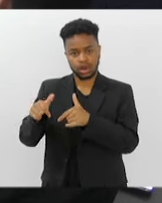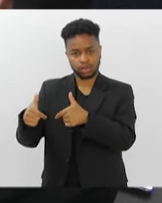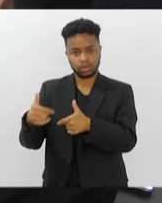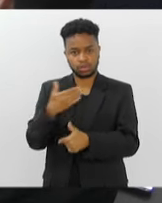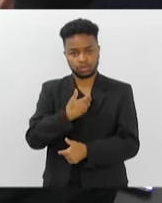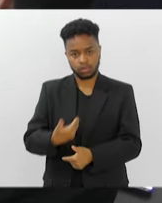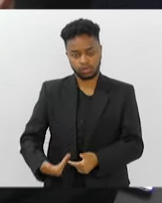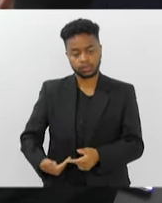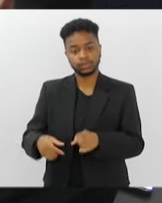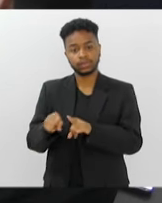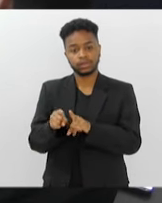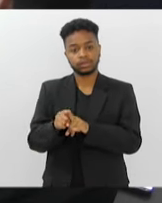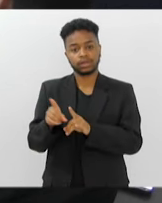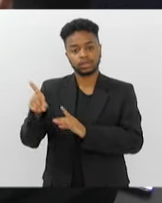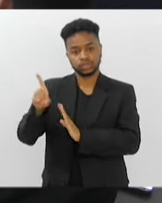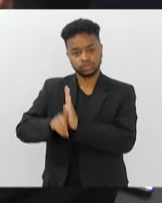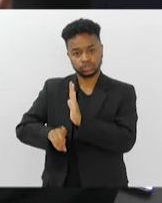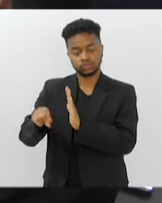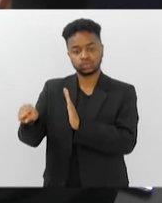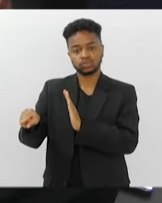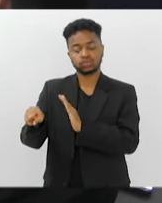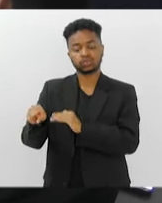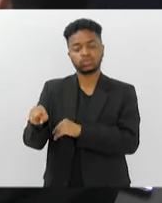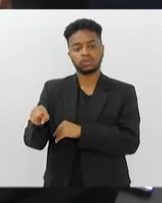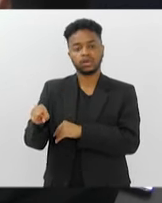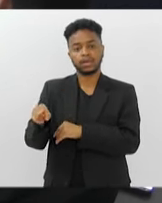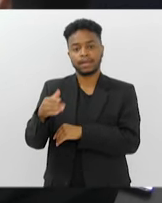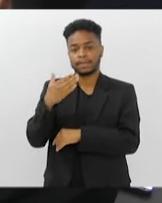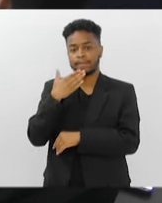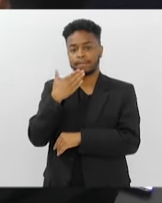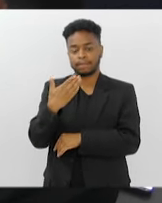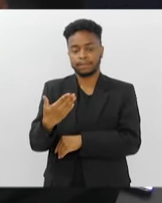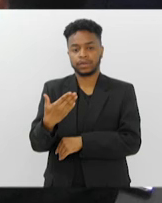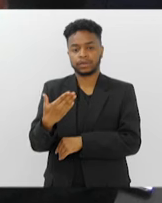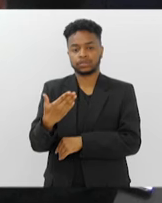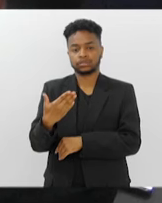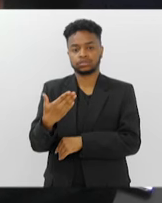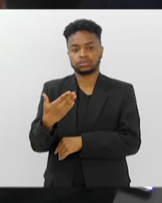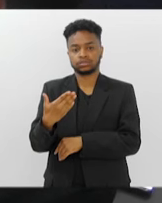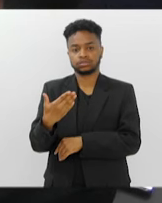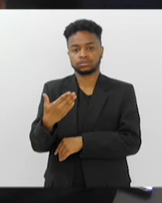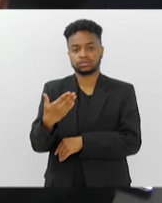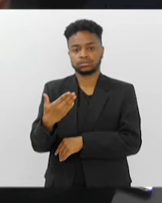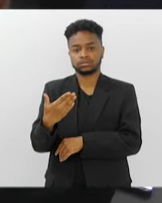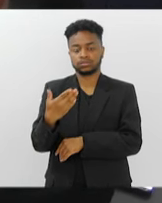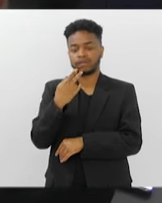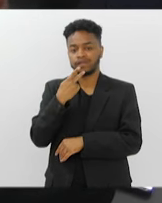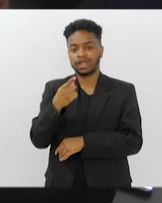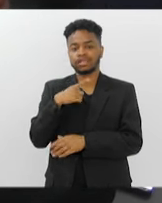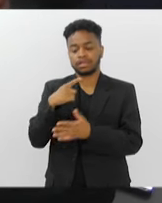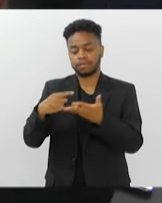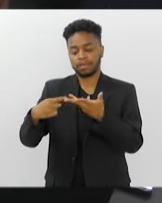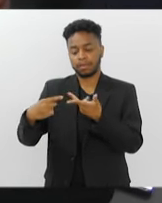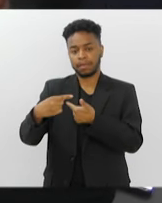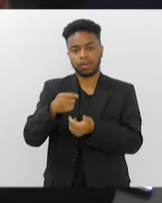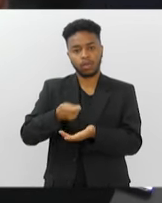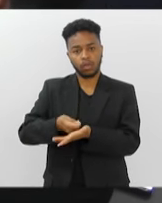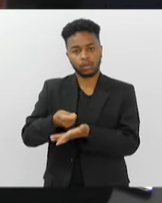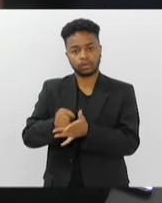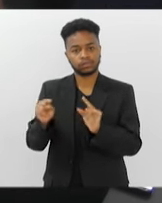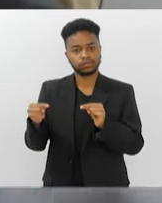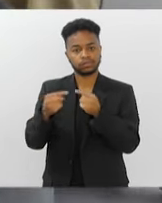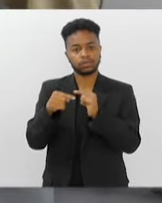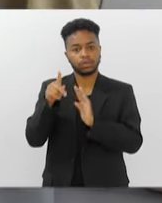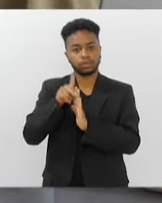aí a diretoria de diversões públicas exige eh faz lá ó várias exigências de acordo com o